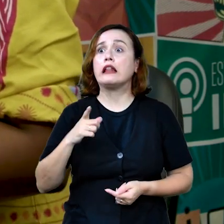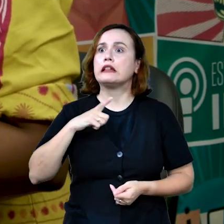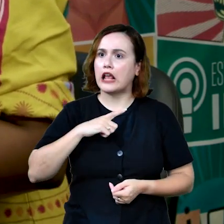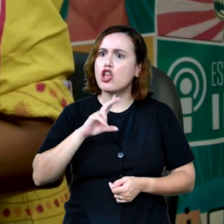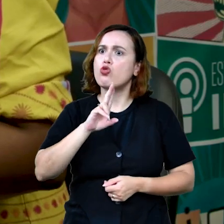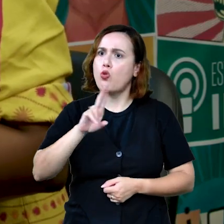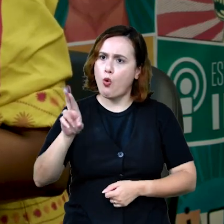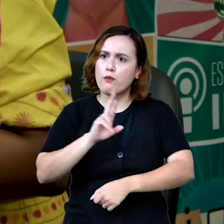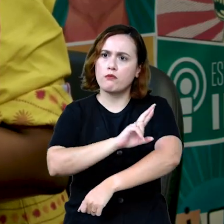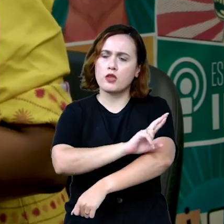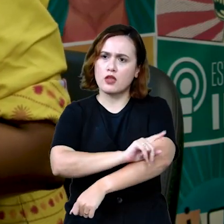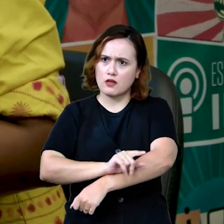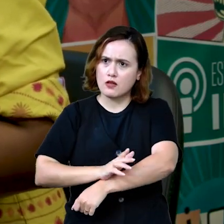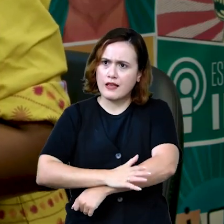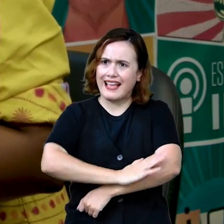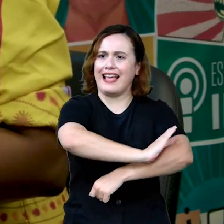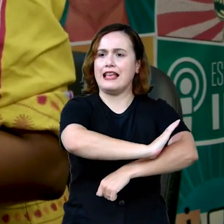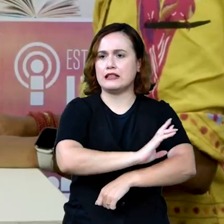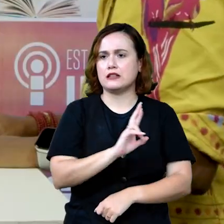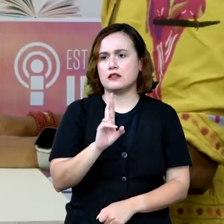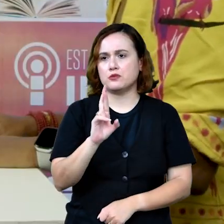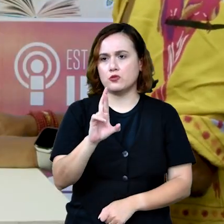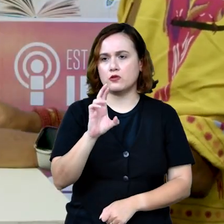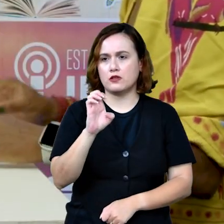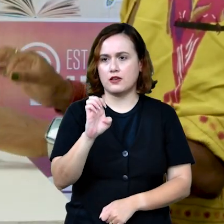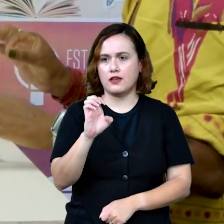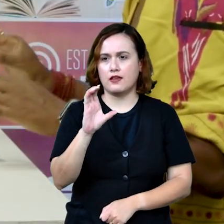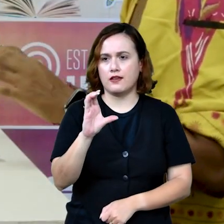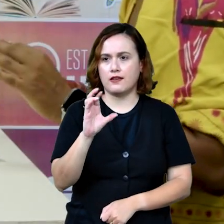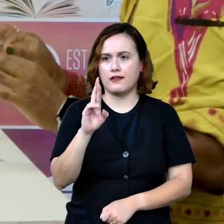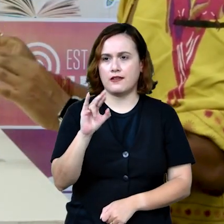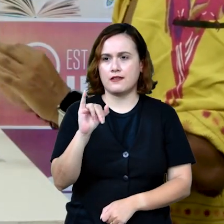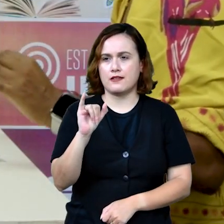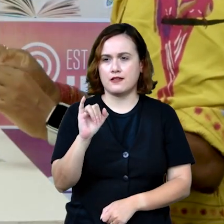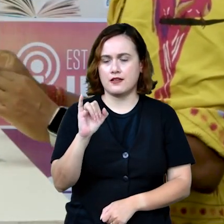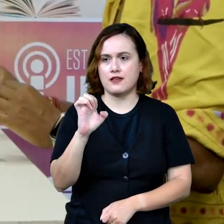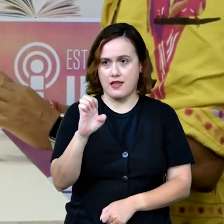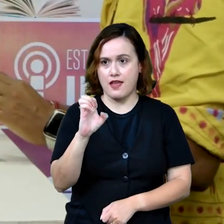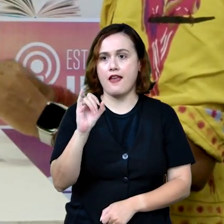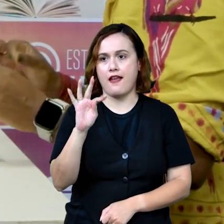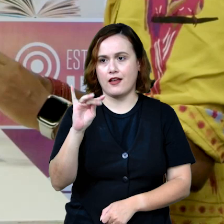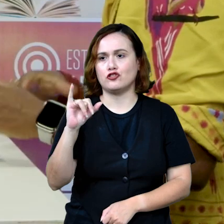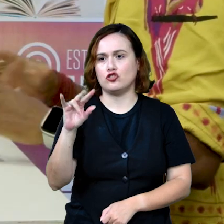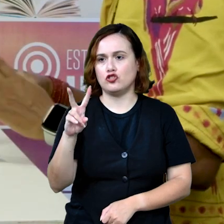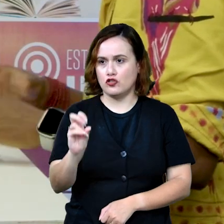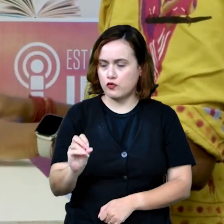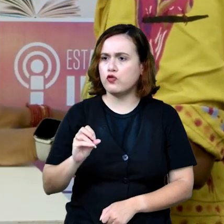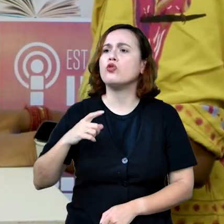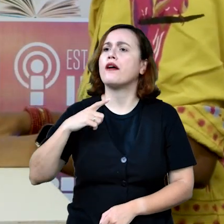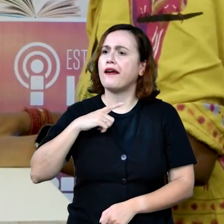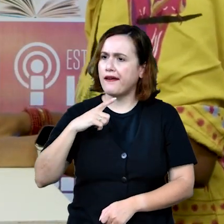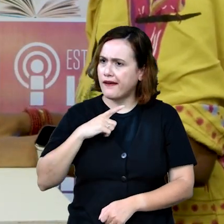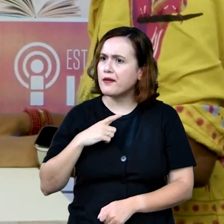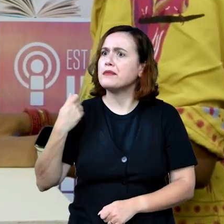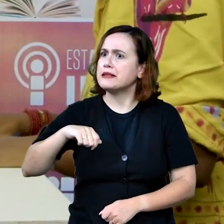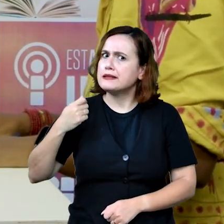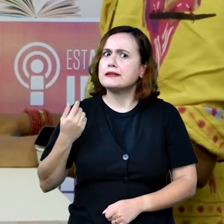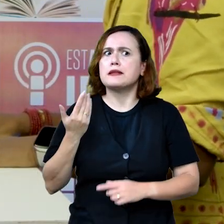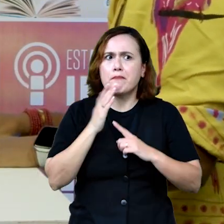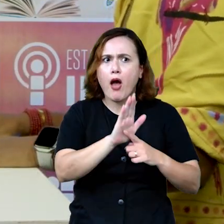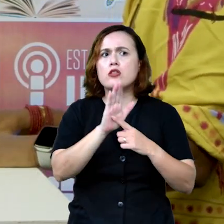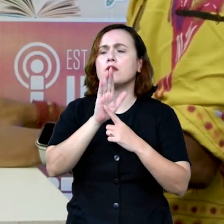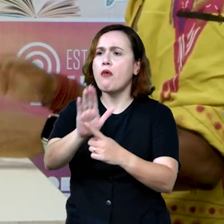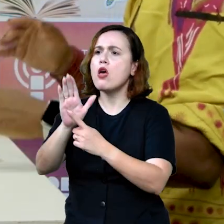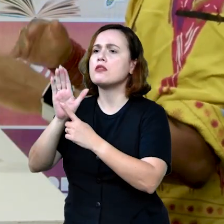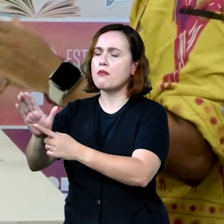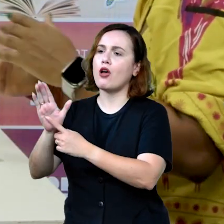Tem até um nome para isso, que é racismo recreativo. Ou seja, quando a gente começar a colocar o dedo na ferida, e eu acho que essa juventude consegue fazer isso muito bem,